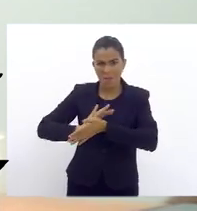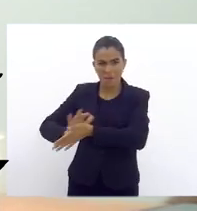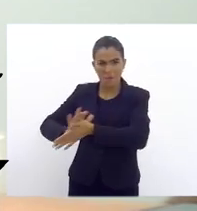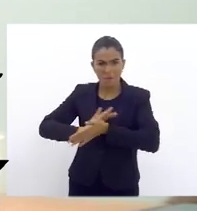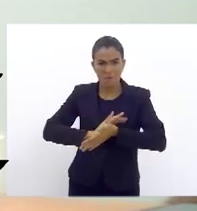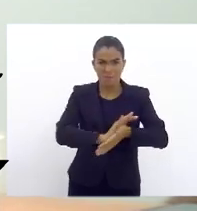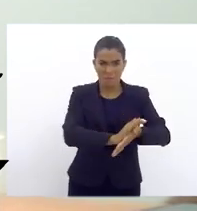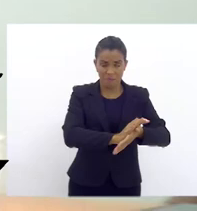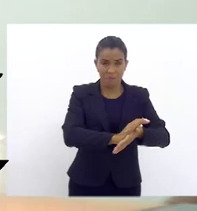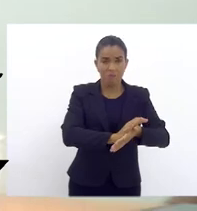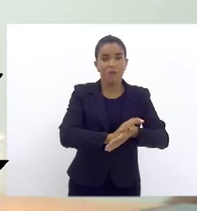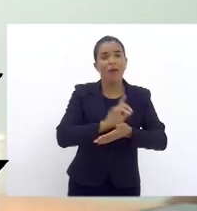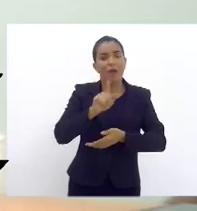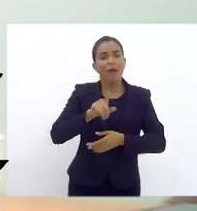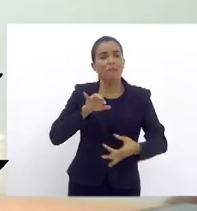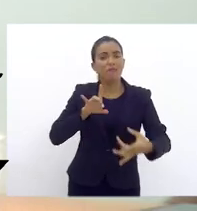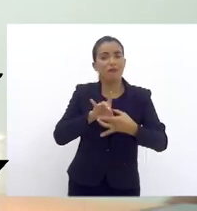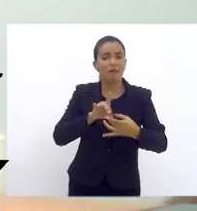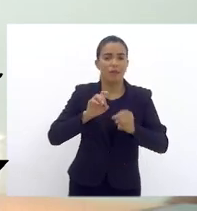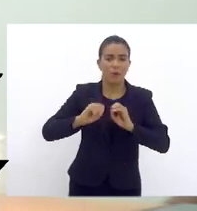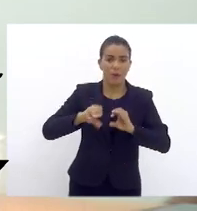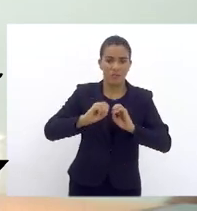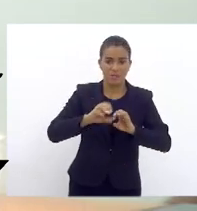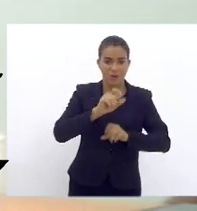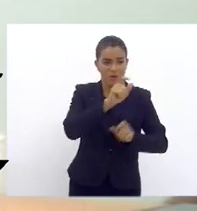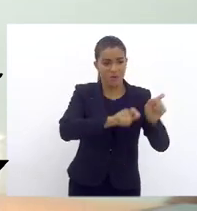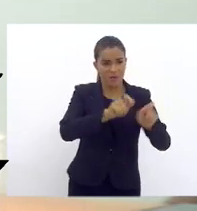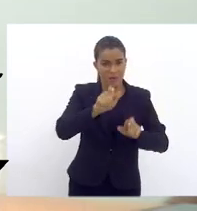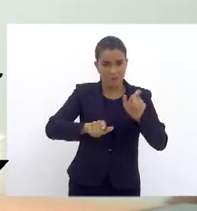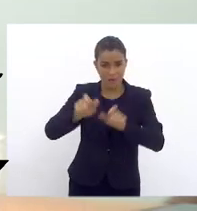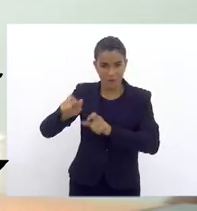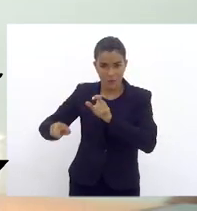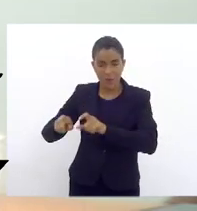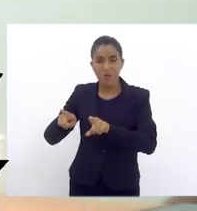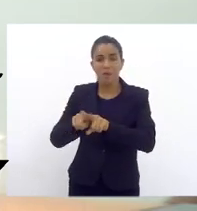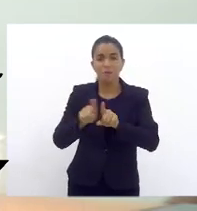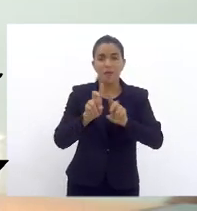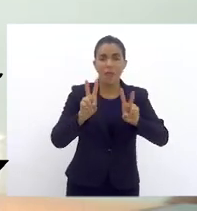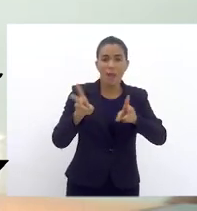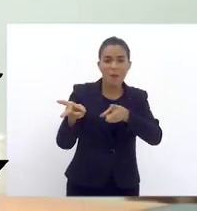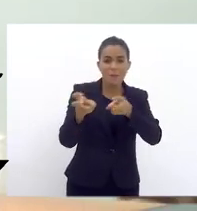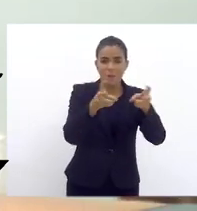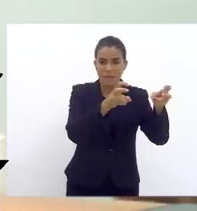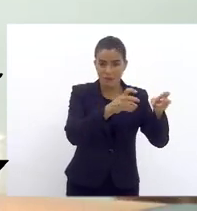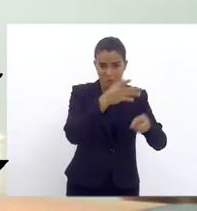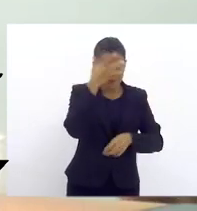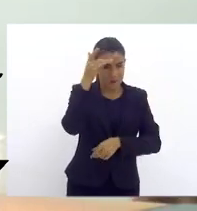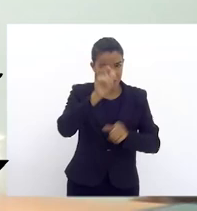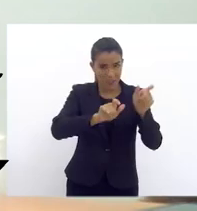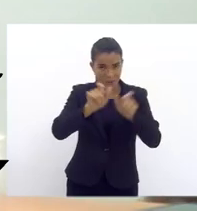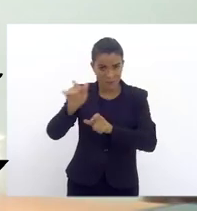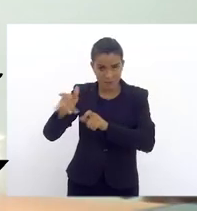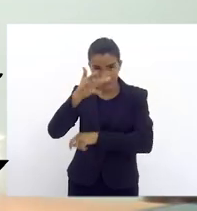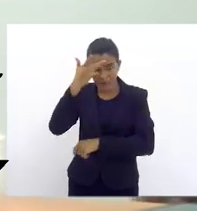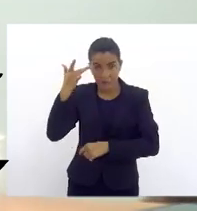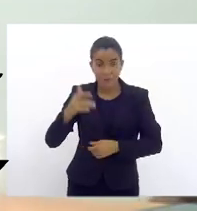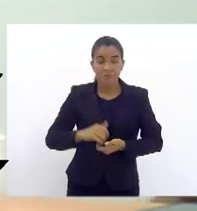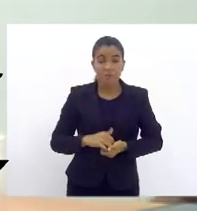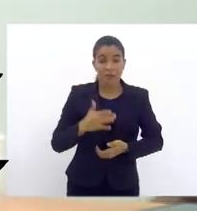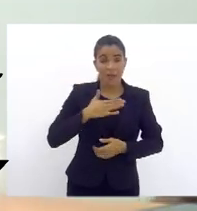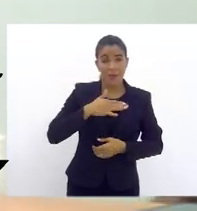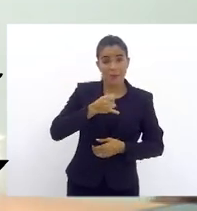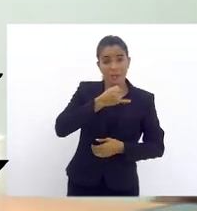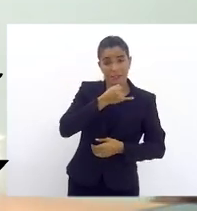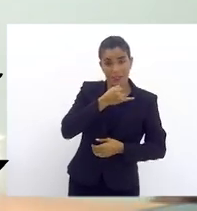está ligado a educação de cada pessoa está ligado a percepção que cada pessoa tem eu por exemplo